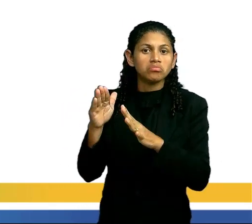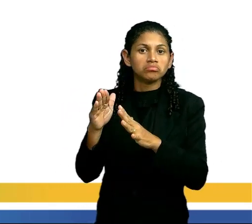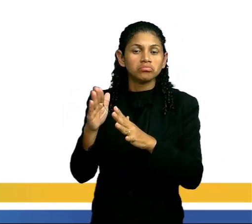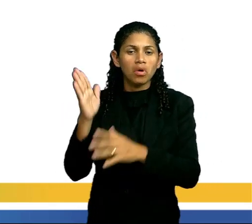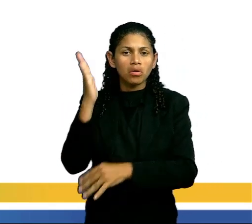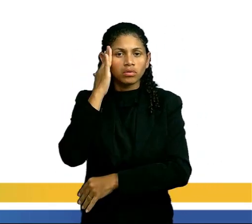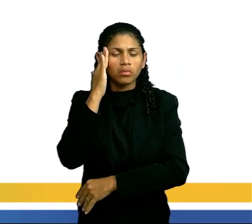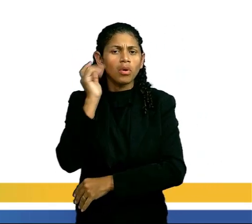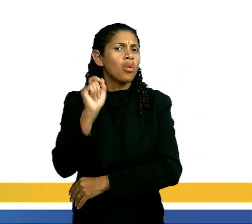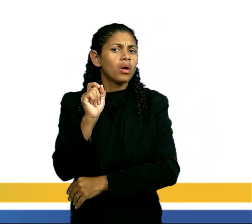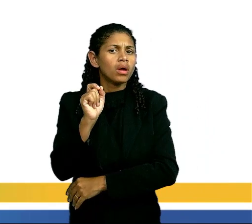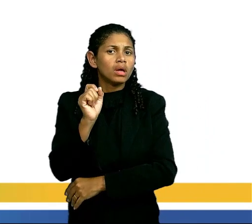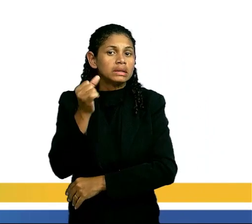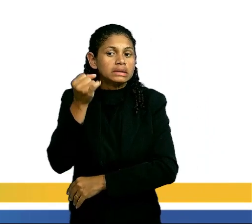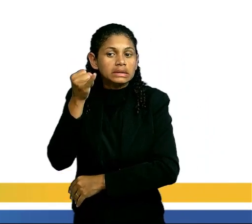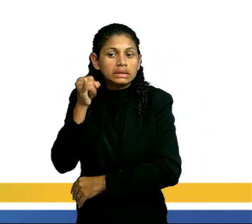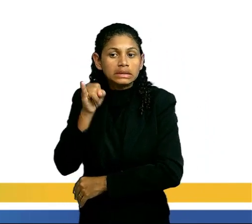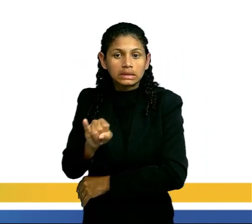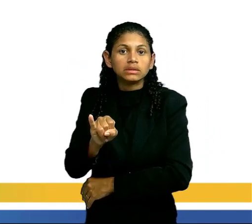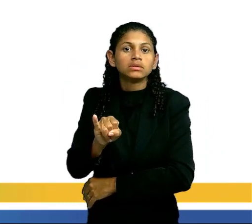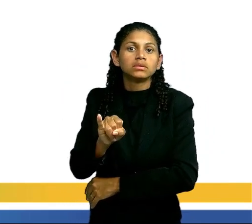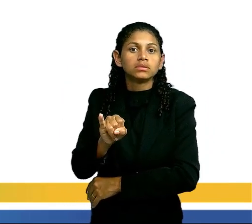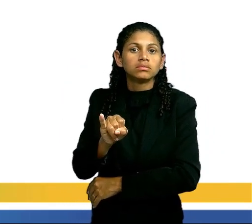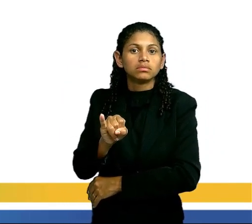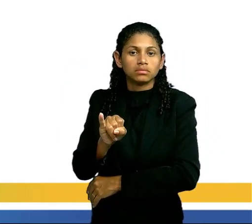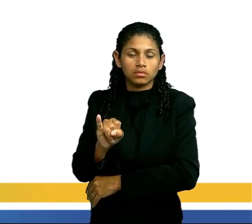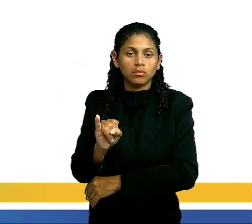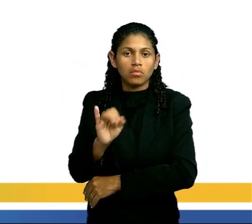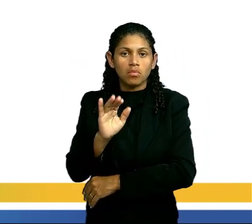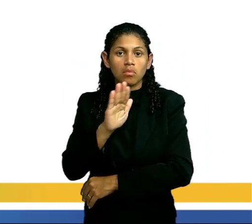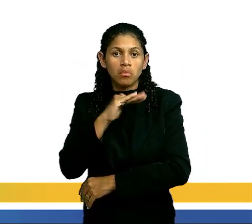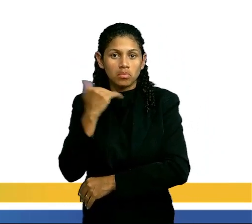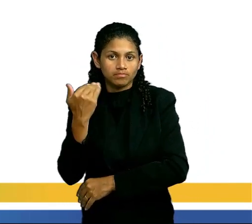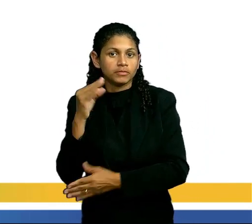o verbo da oração anterior.